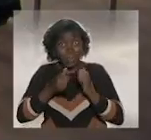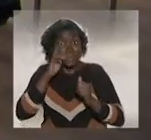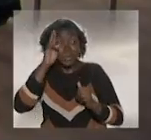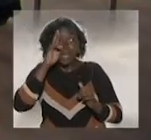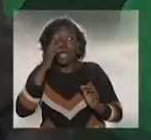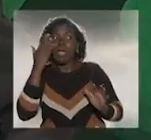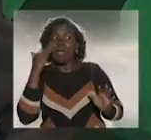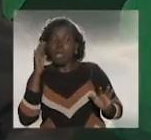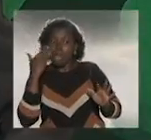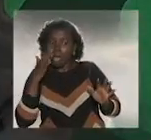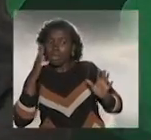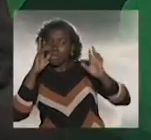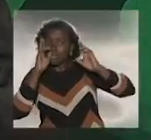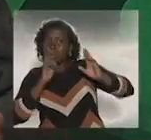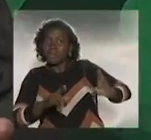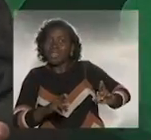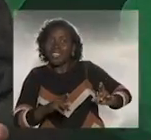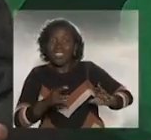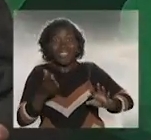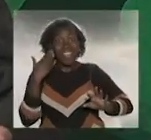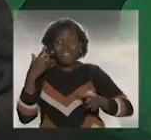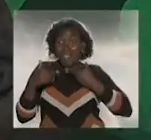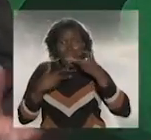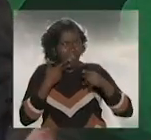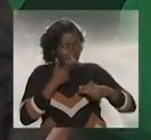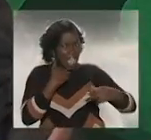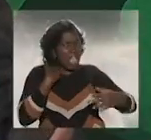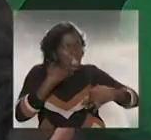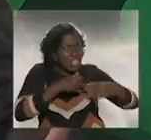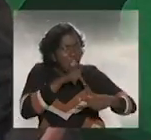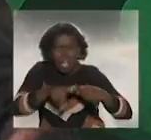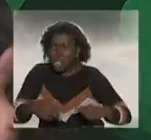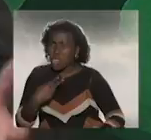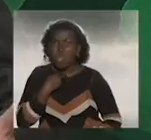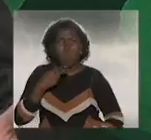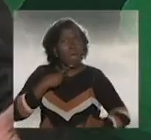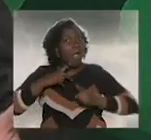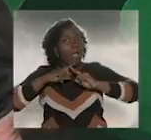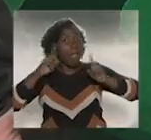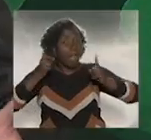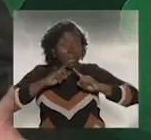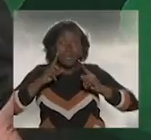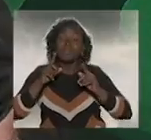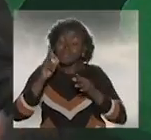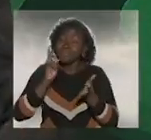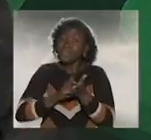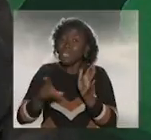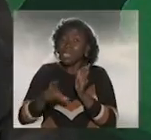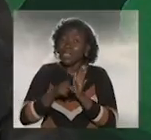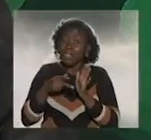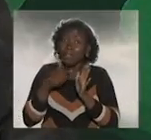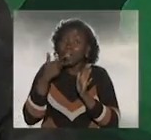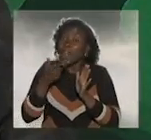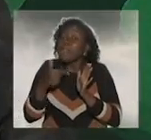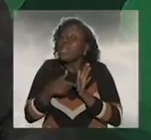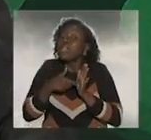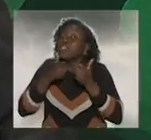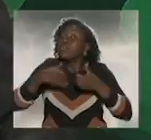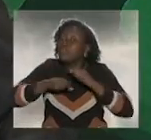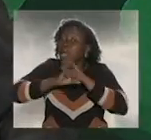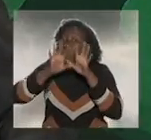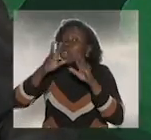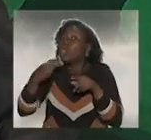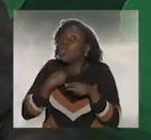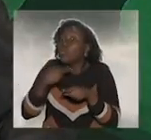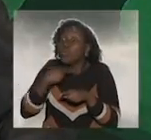antes eles alegavam que não se pode nenhuma intervenção no esporte. Realmente a lei diz isso. Mas a lei é clara,